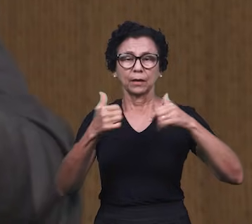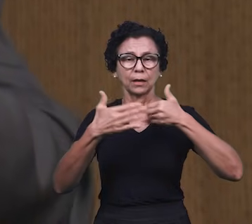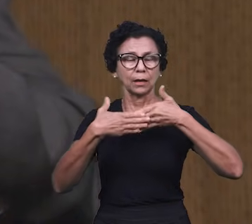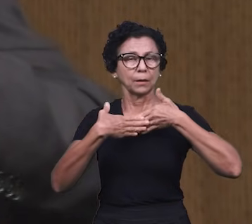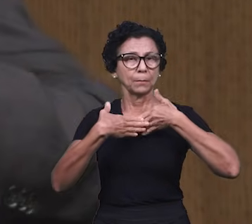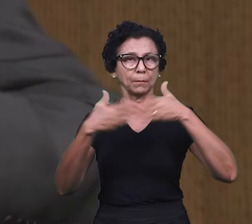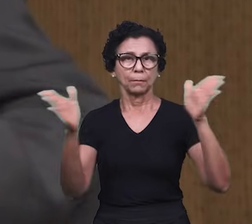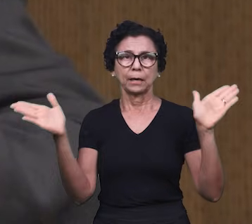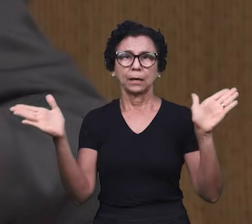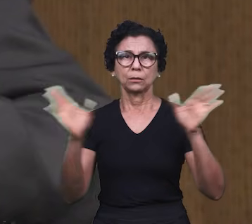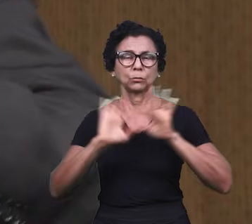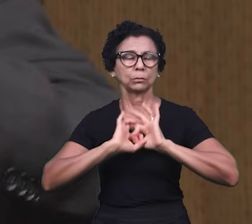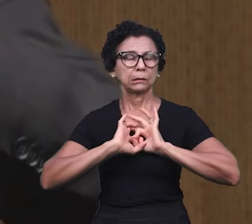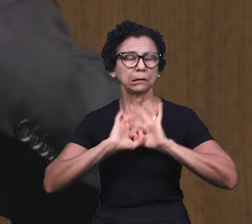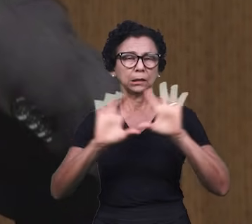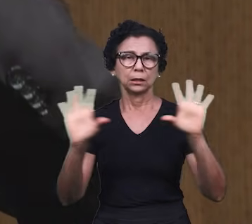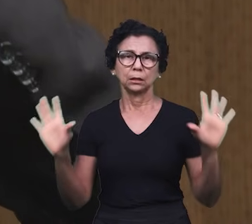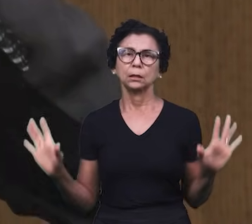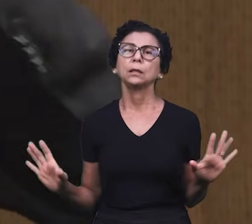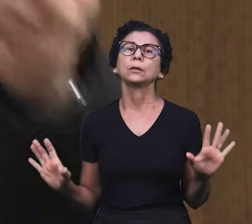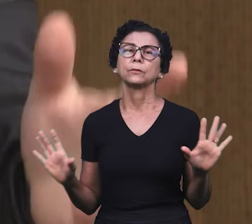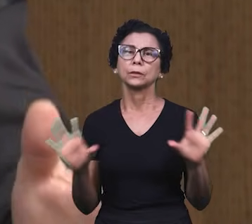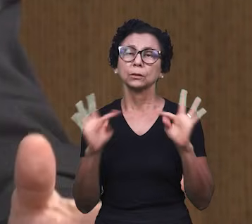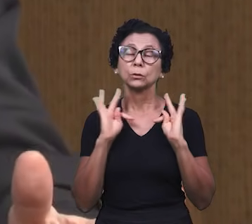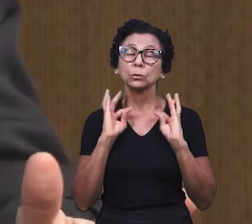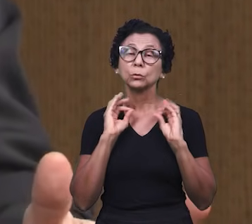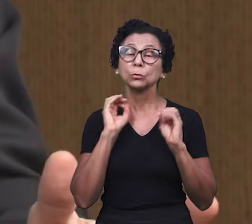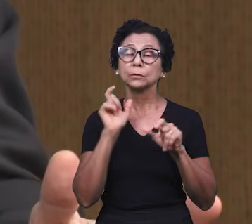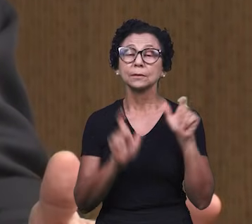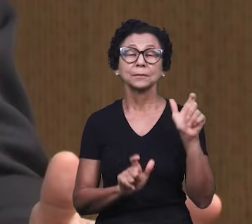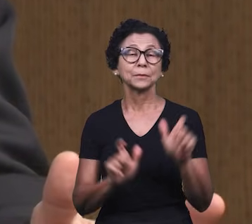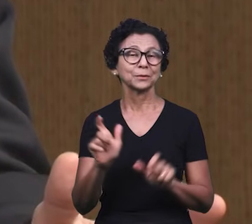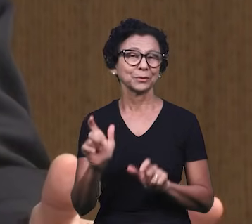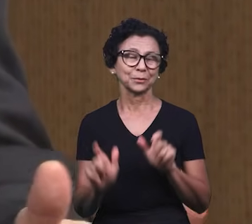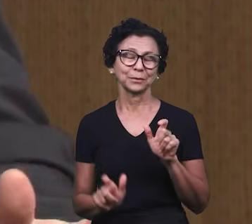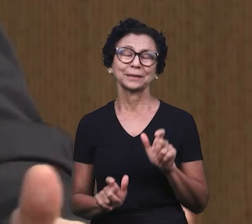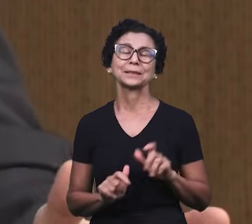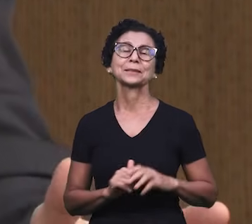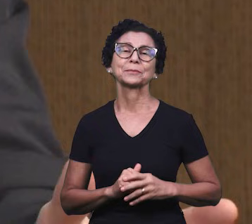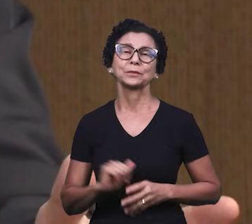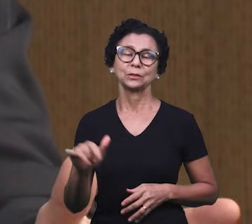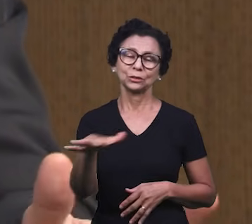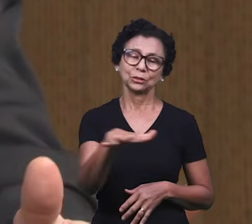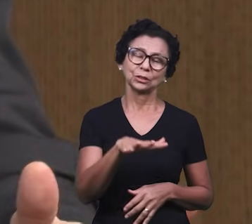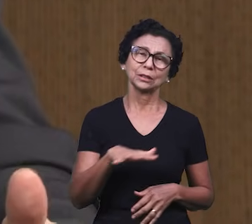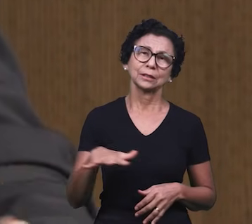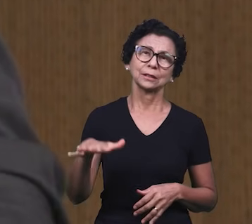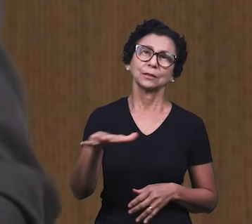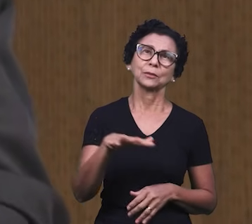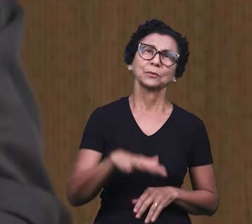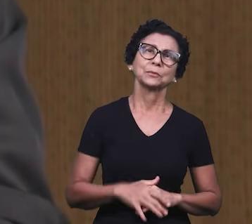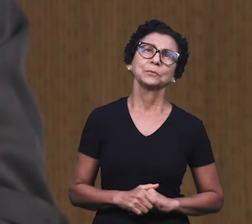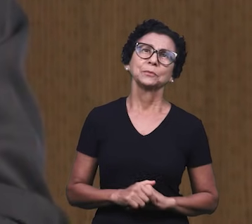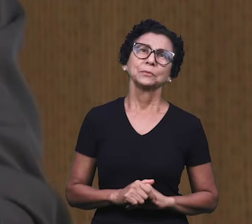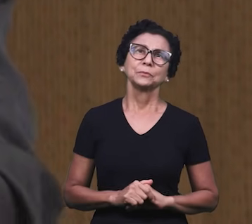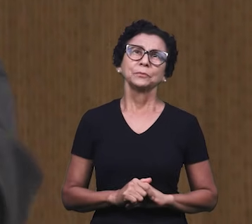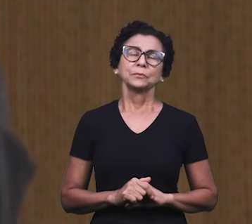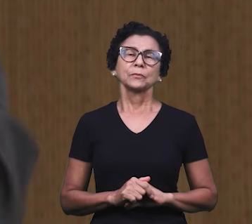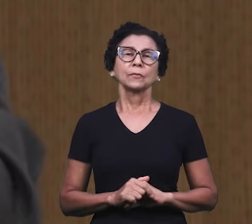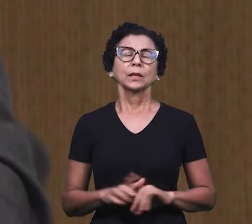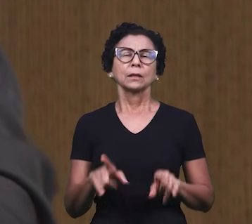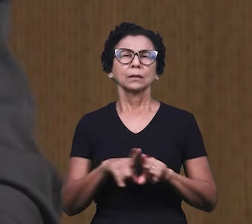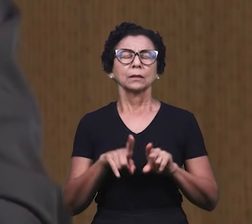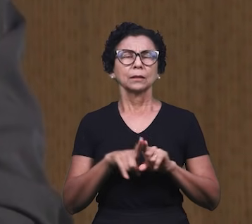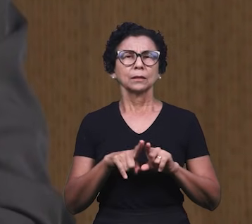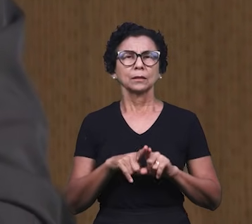Ele não é só para o nosso povo, ele é para todas as pessoas, né? E até aqui eu quero colocar algo que o pastor